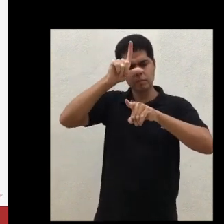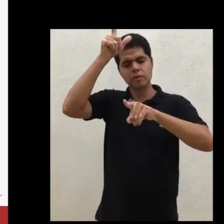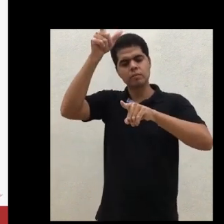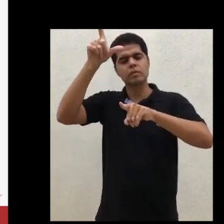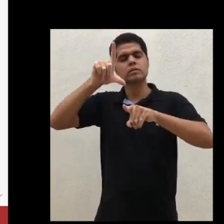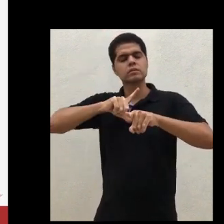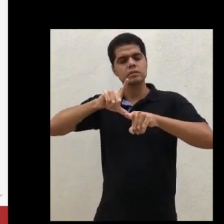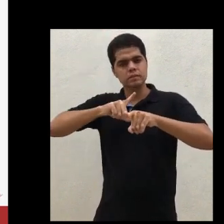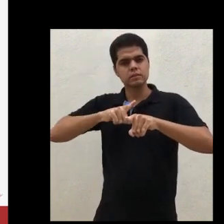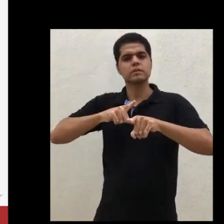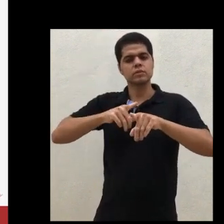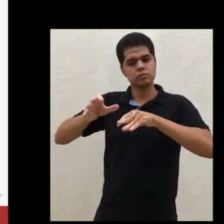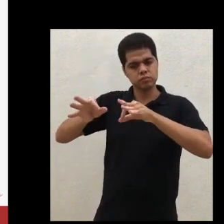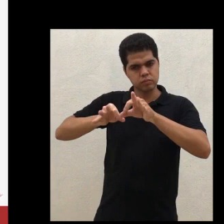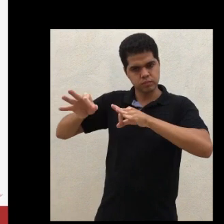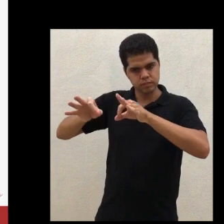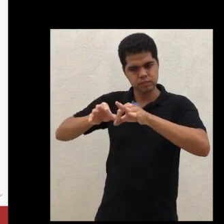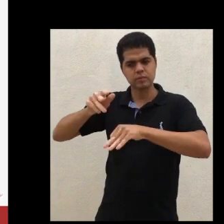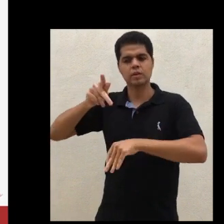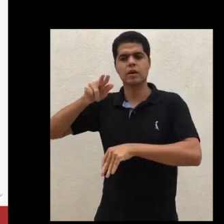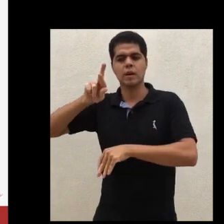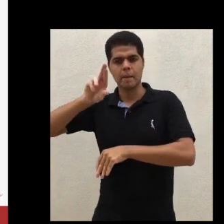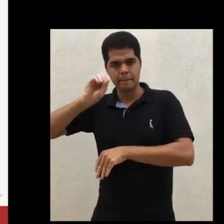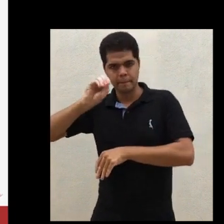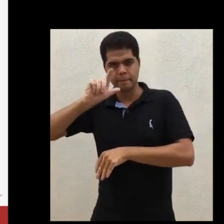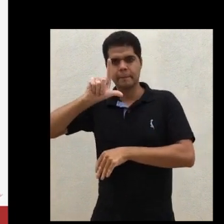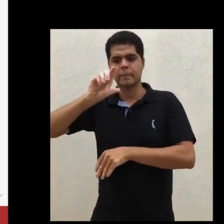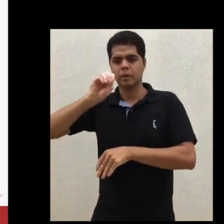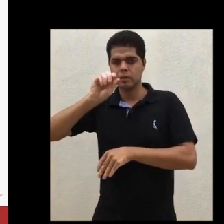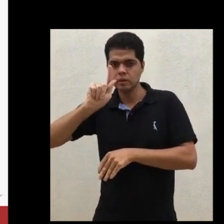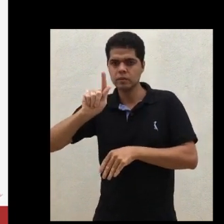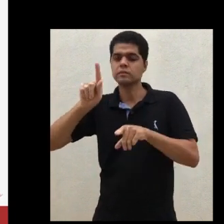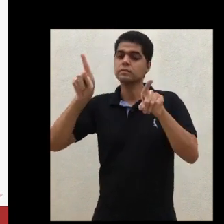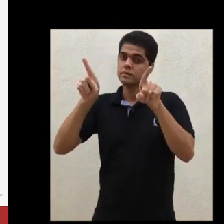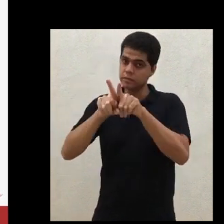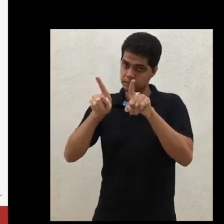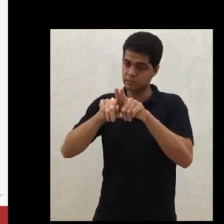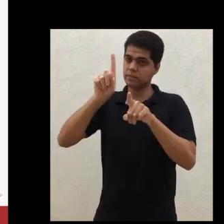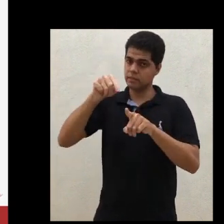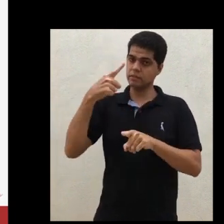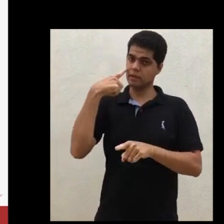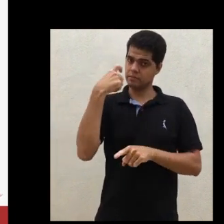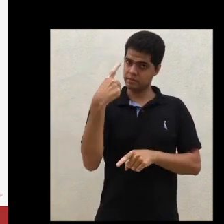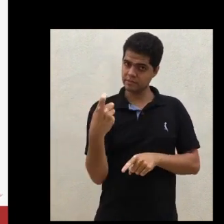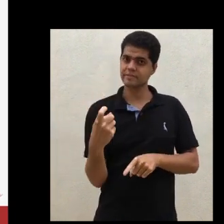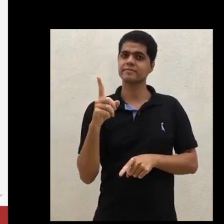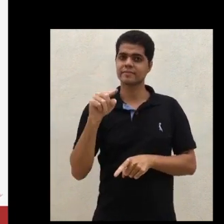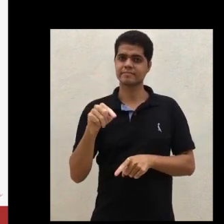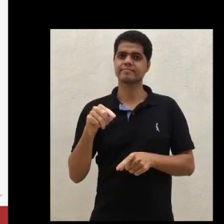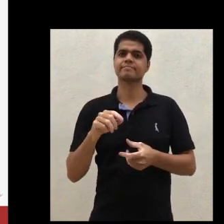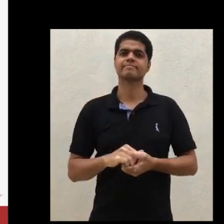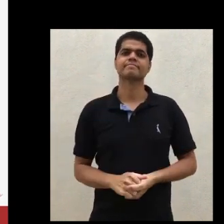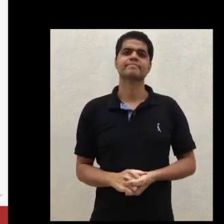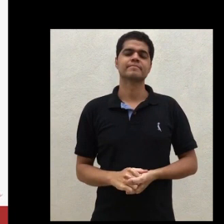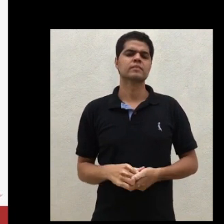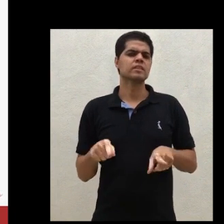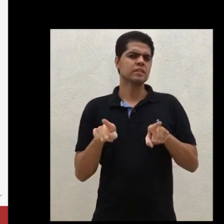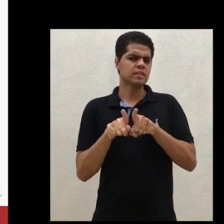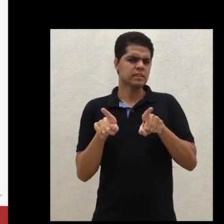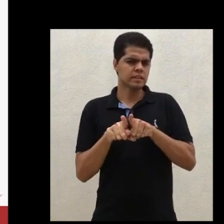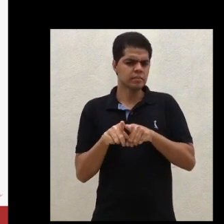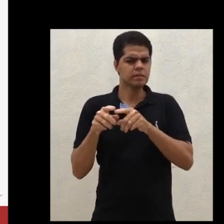em lógica, que é uma linguagem de programação, e compreende aqui o Prolog, que é uma linguagem de programação muito interessante.